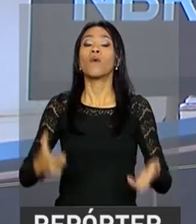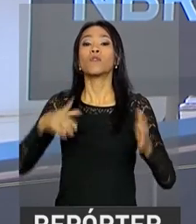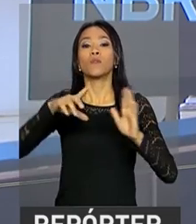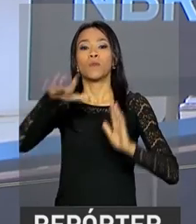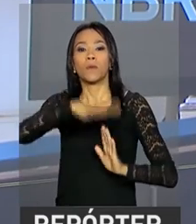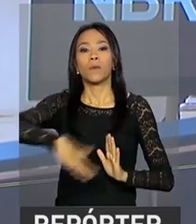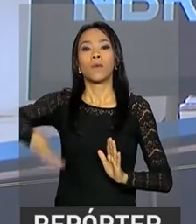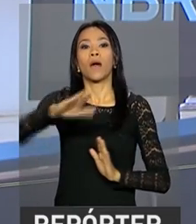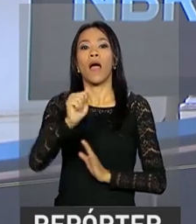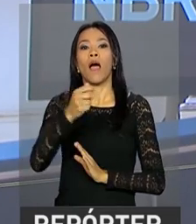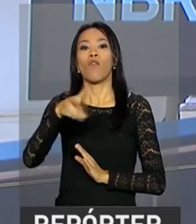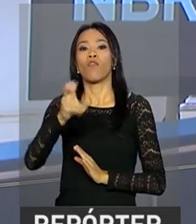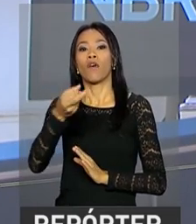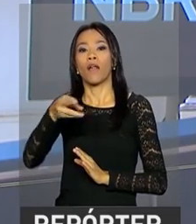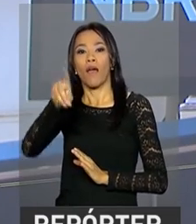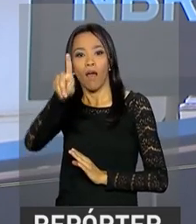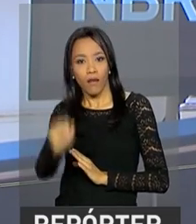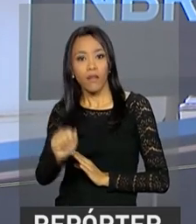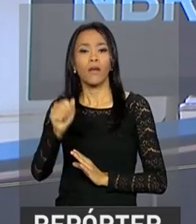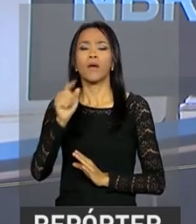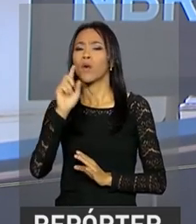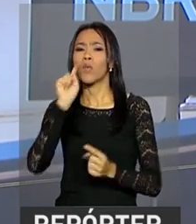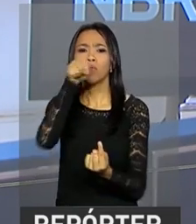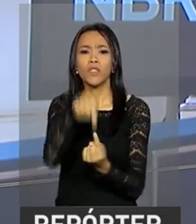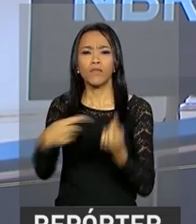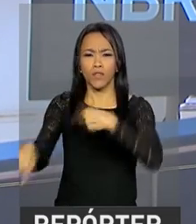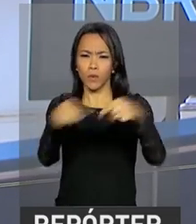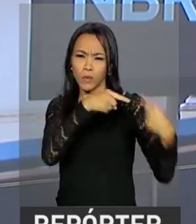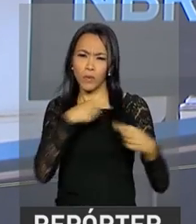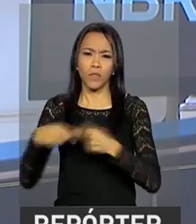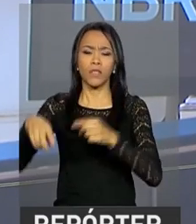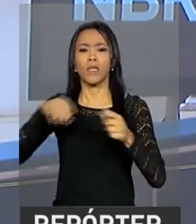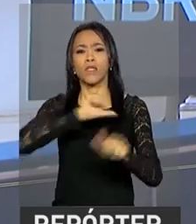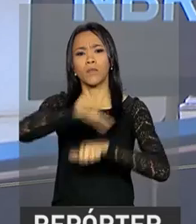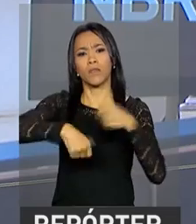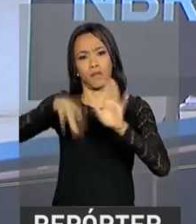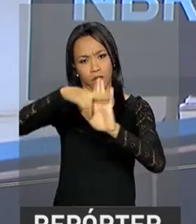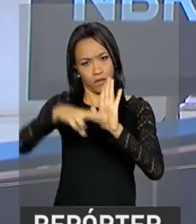ministros e líderes da base aliada para discutir a reforma